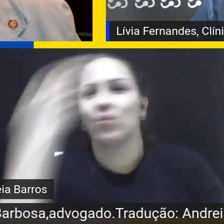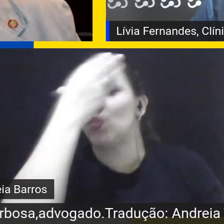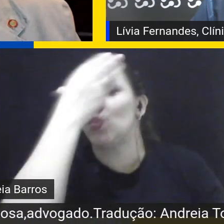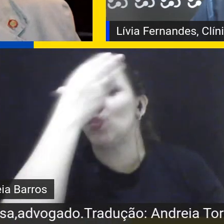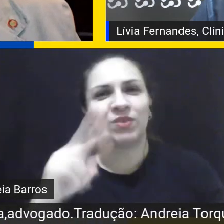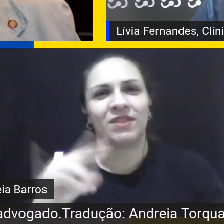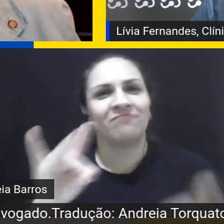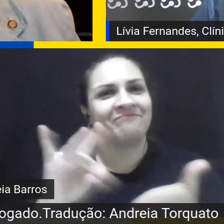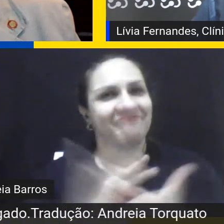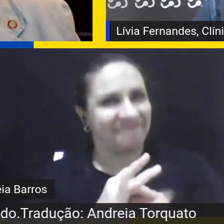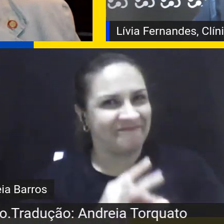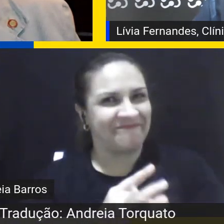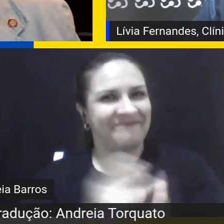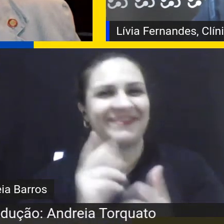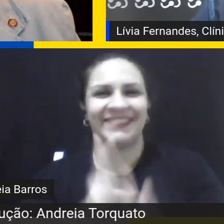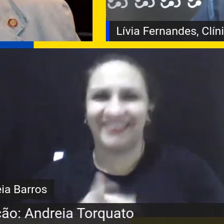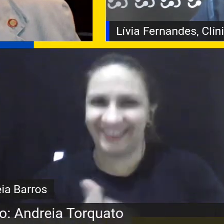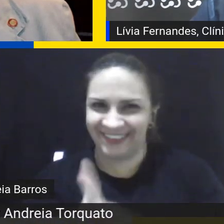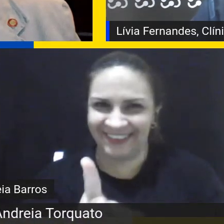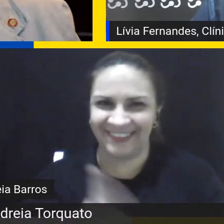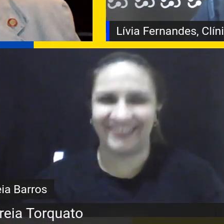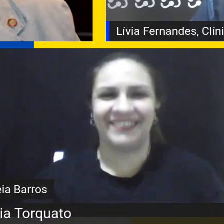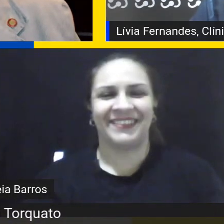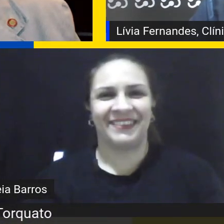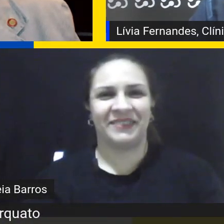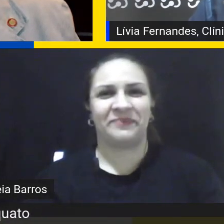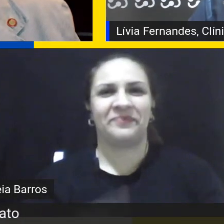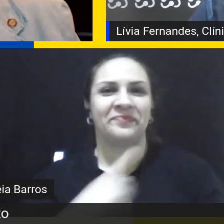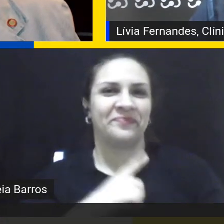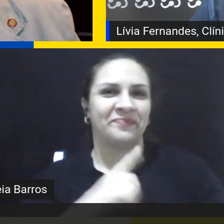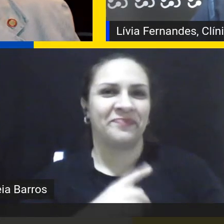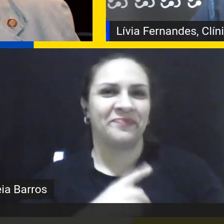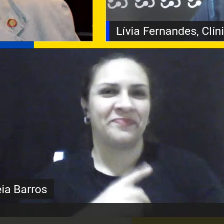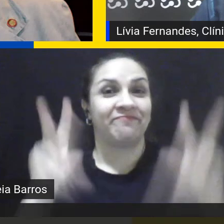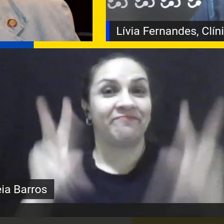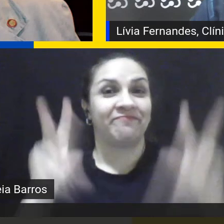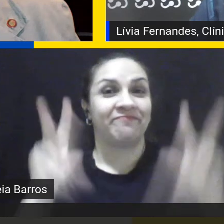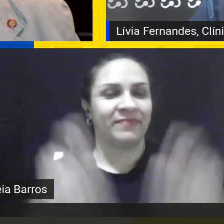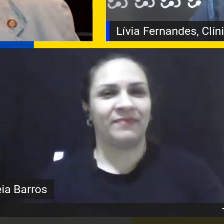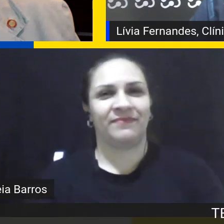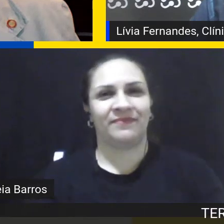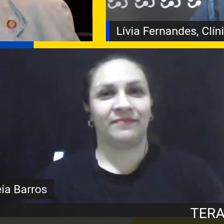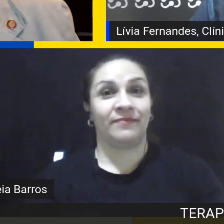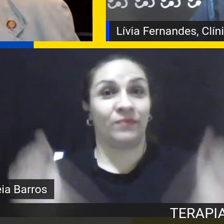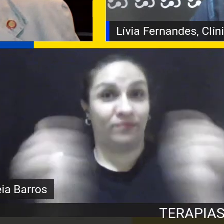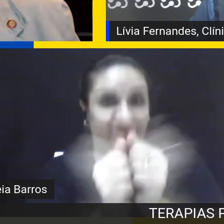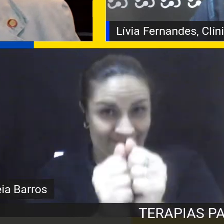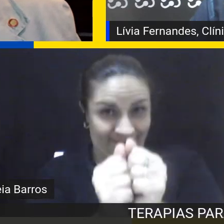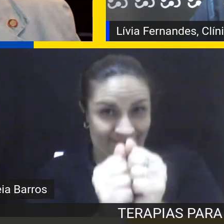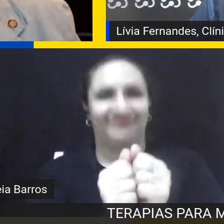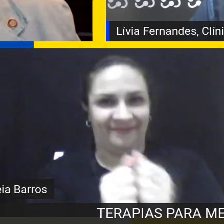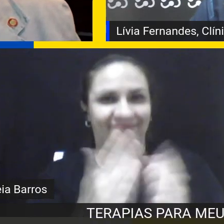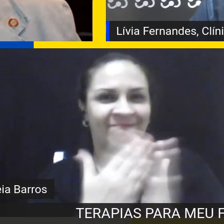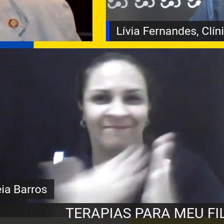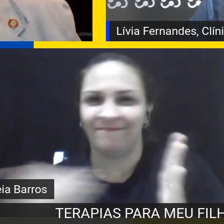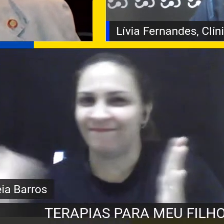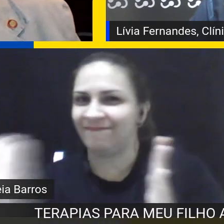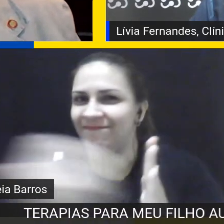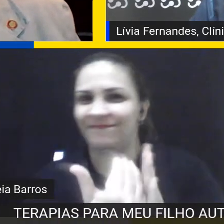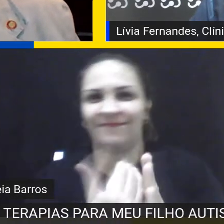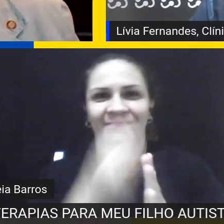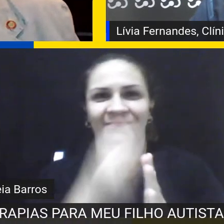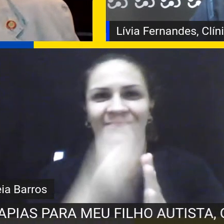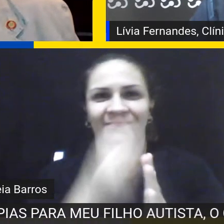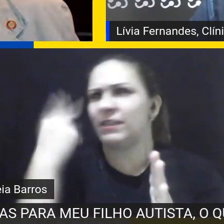no canal e sempre tem aquele nosso lema: todos, né? Sem deixar ninguém